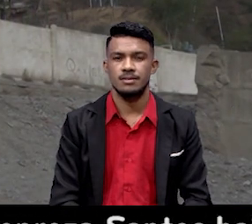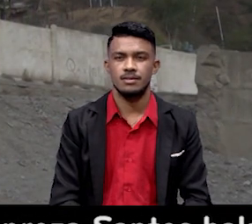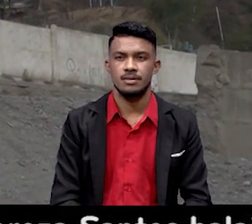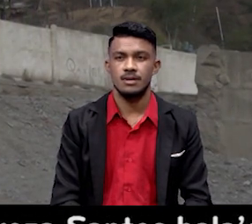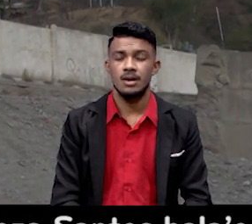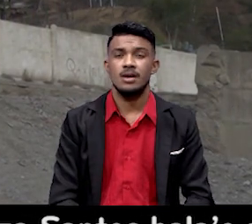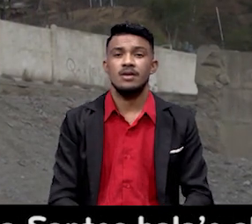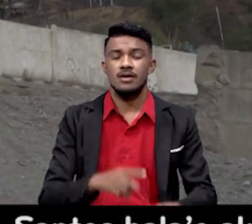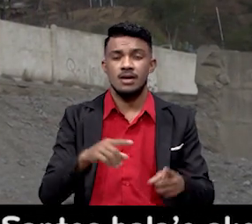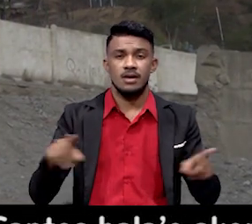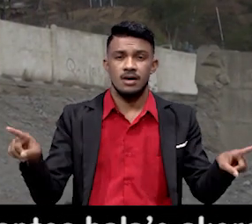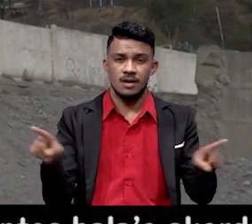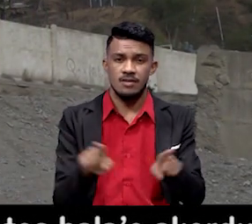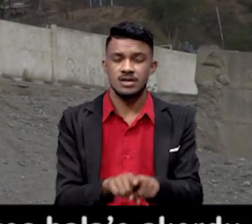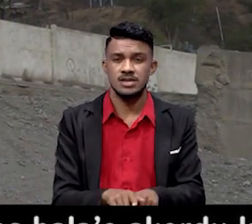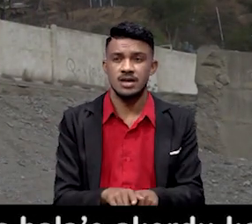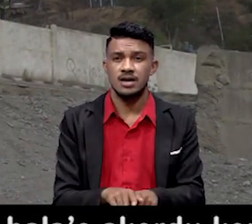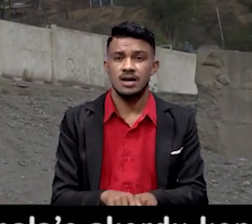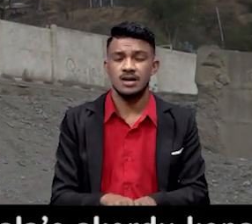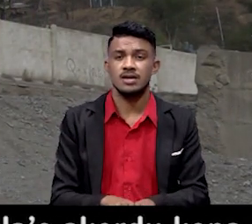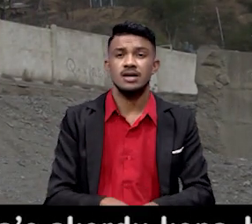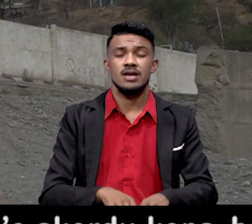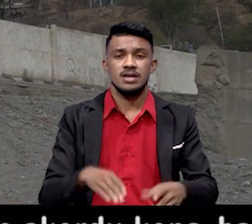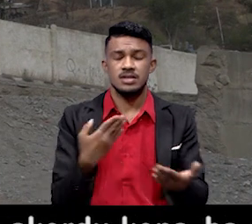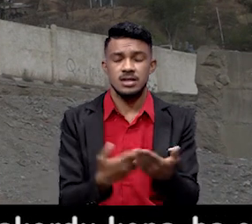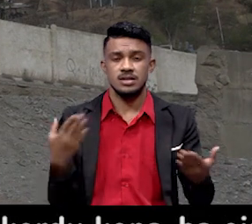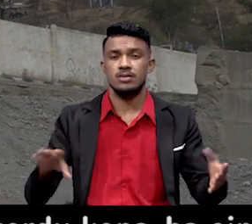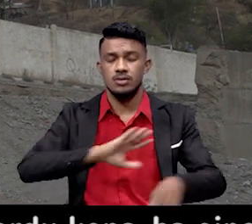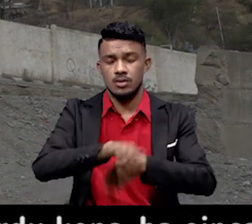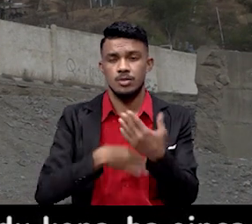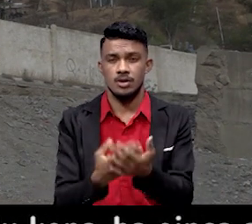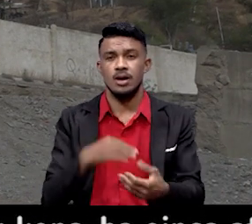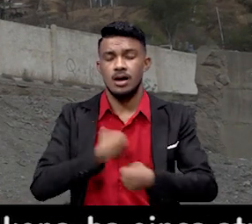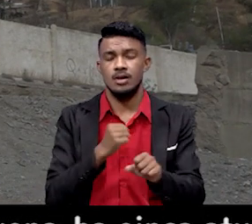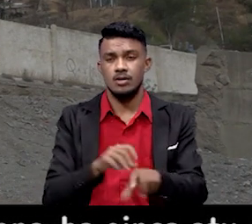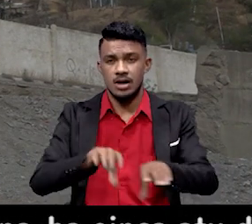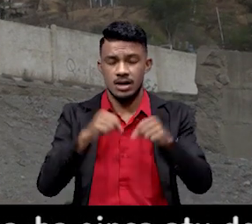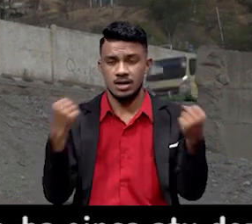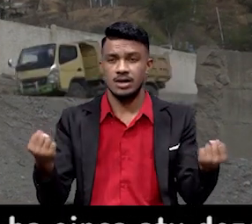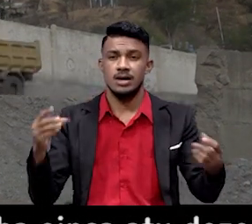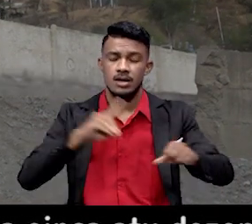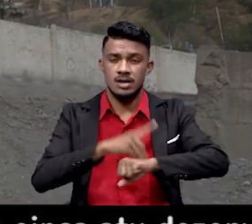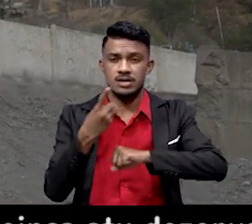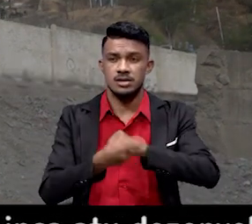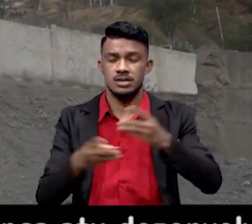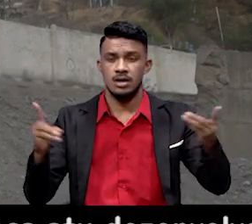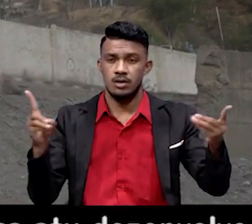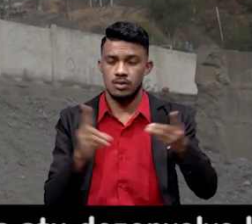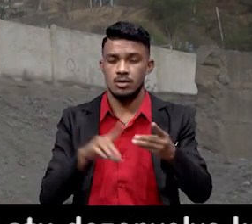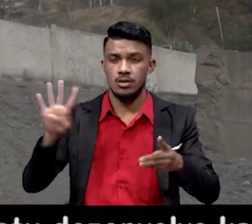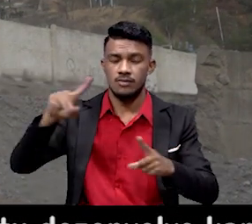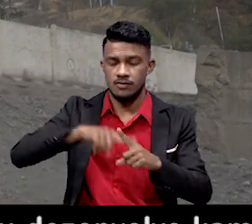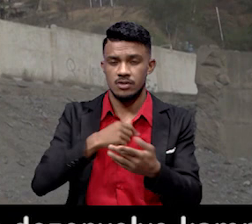Além de ne, infraestrutura ne behetan estragos husi kalamidade he lorong hat fulang abril yuba, Ministério Obras